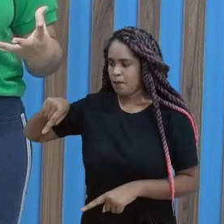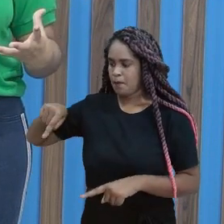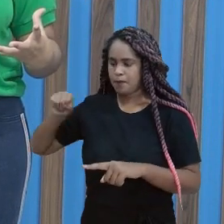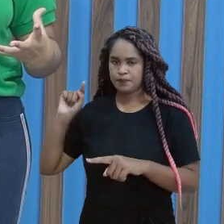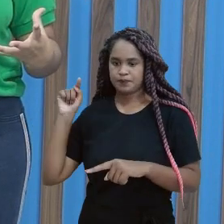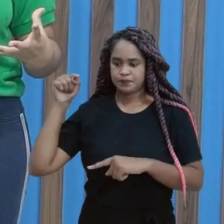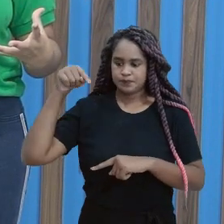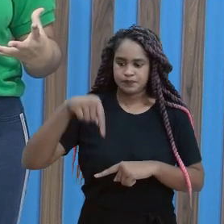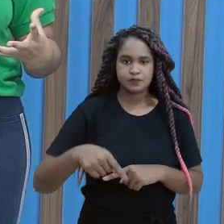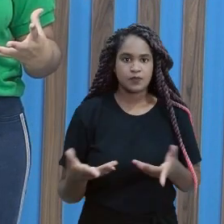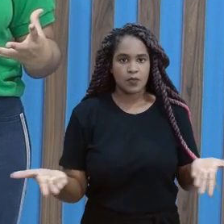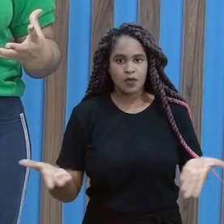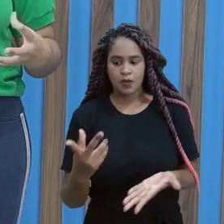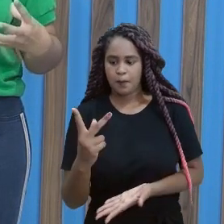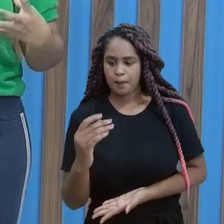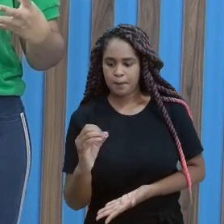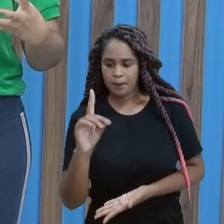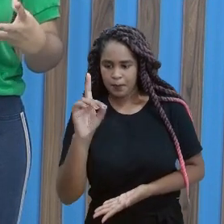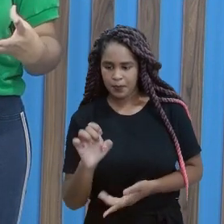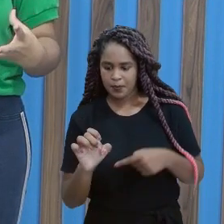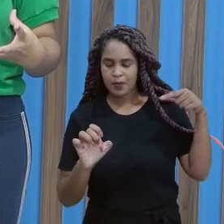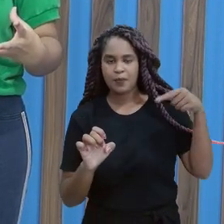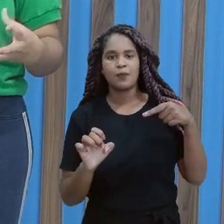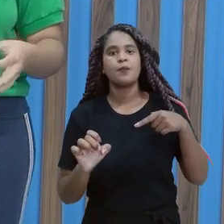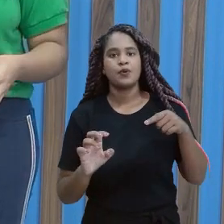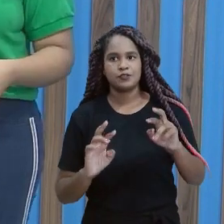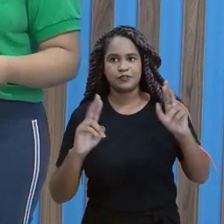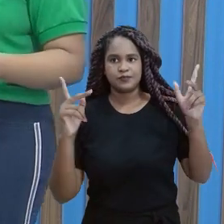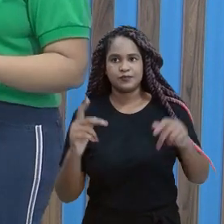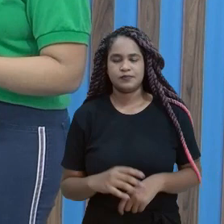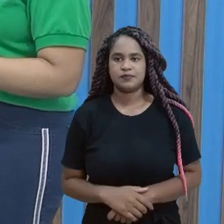sai diferente das palavras também por causa do acento.